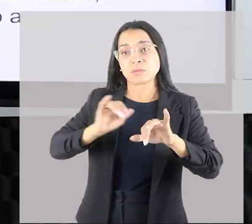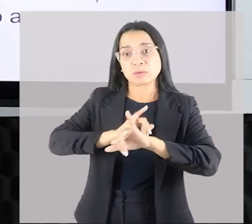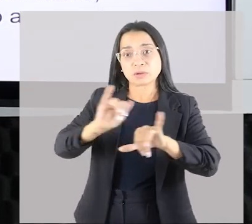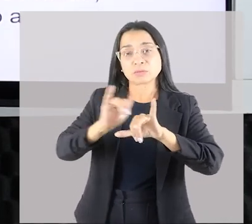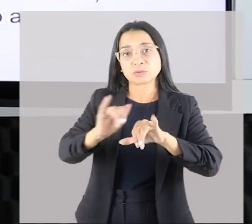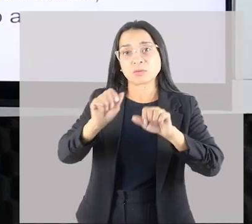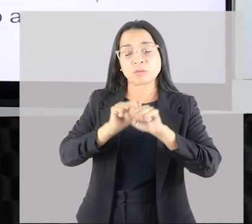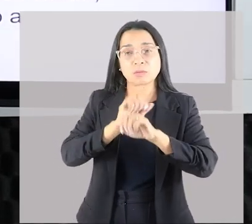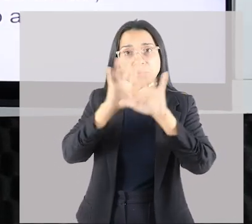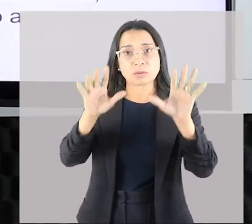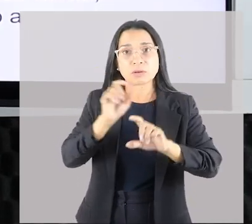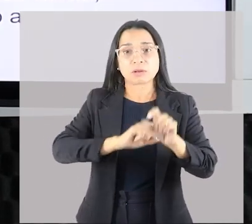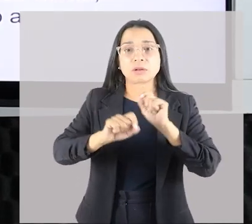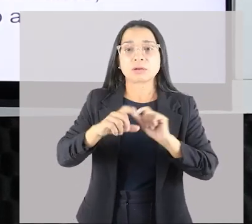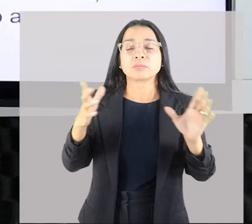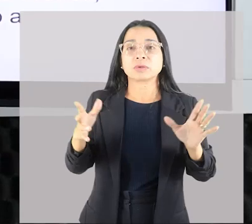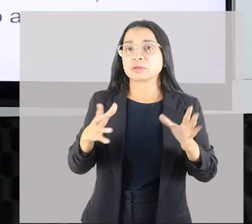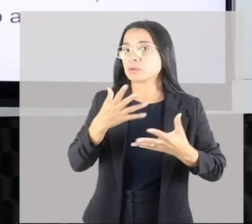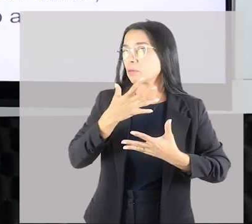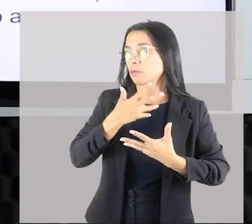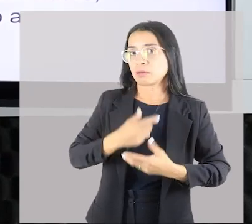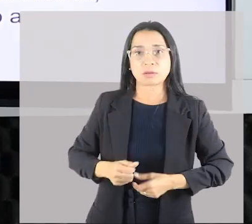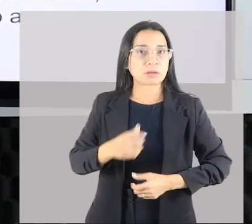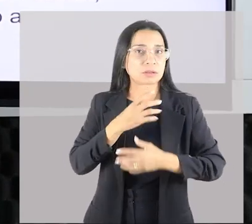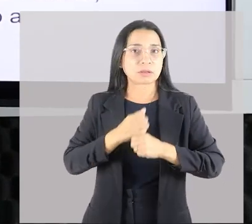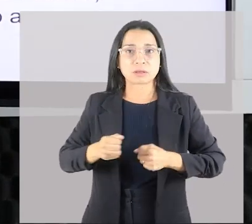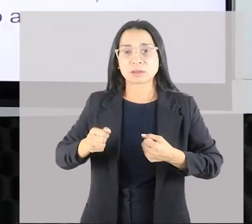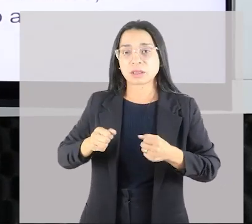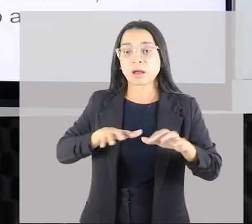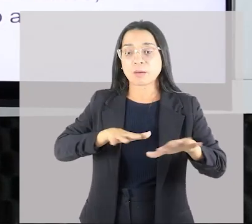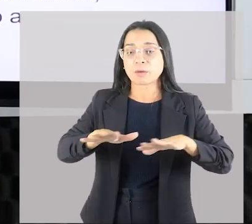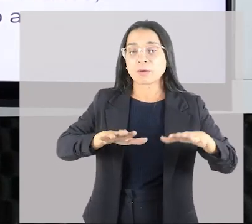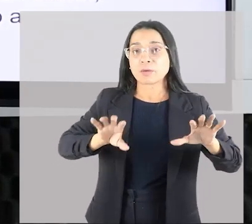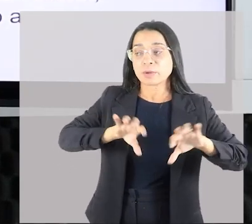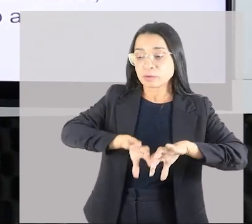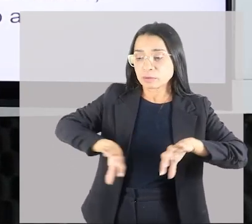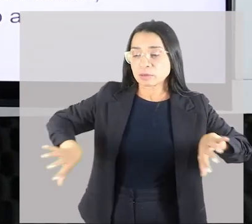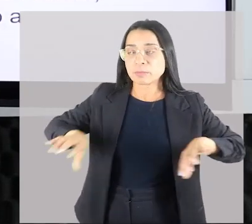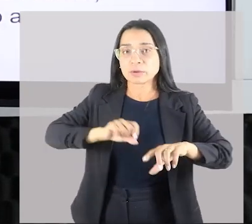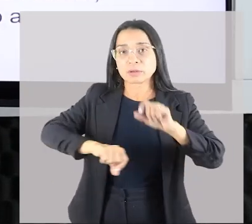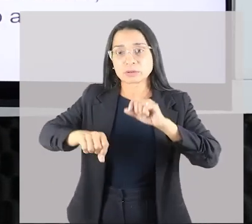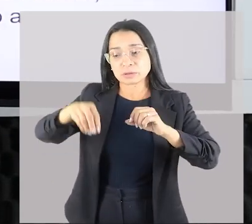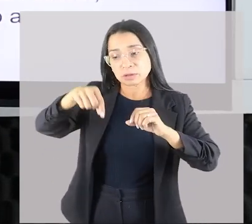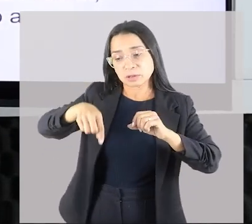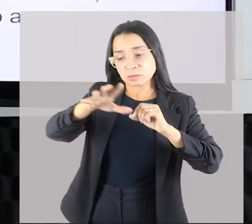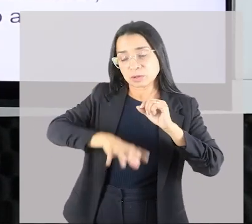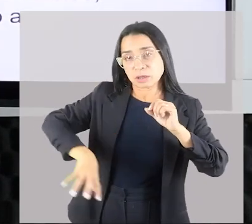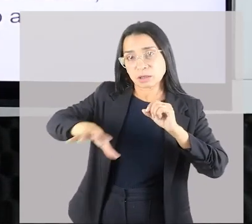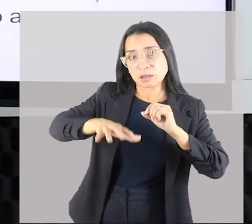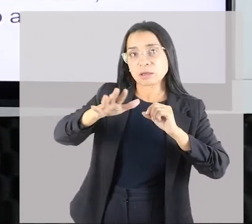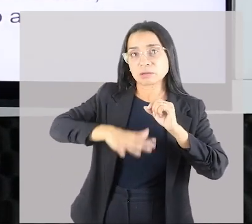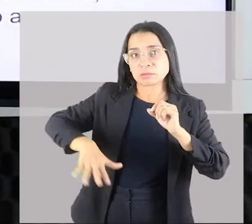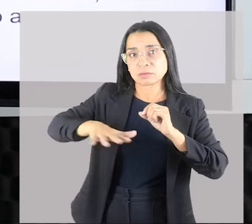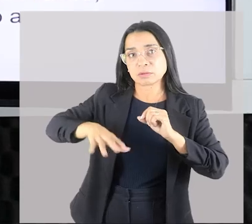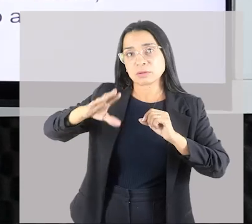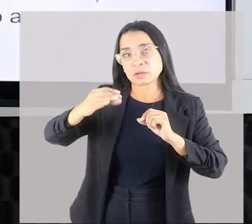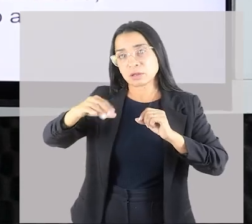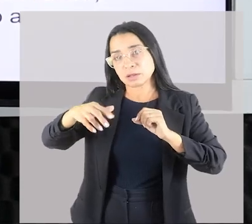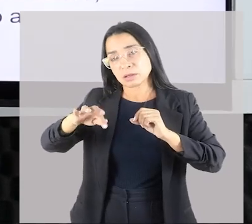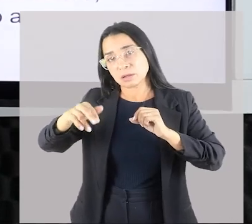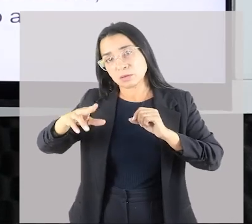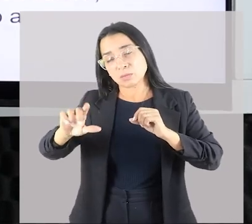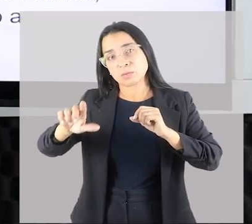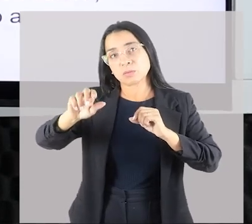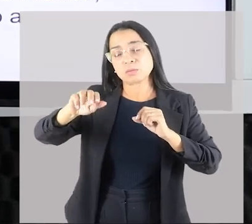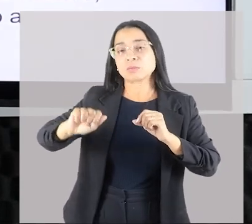claro, que não ia aceitar movimentos separatistas, principalmente dentro da região da Catalunha. E é uma região que possui uma tensão